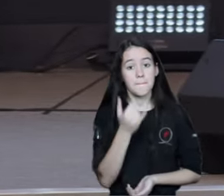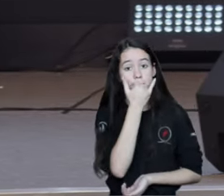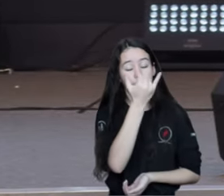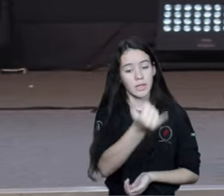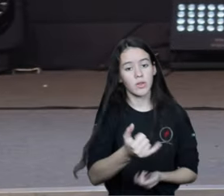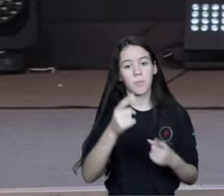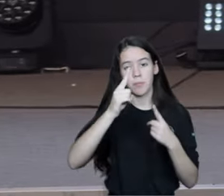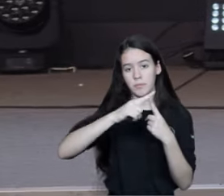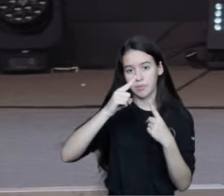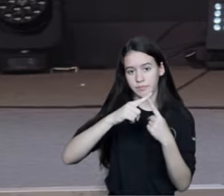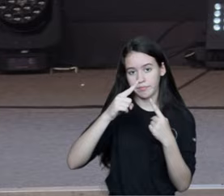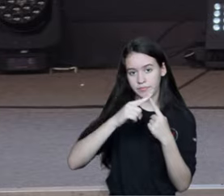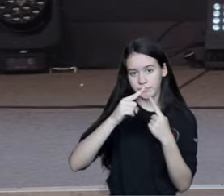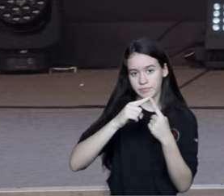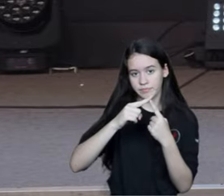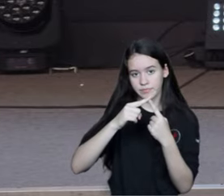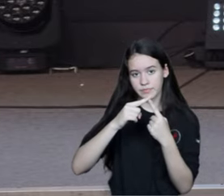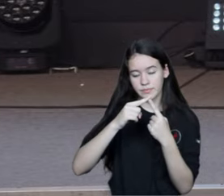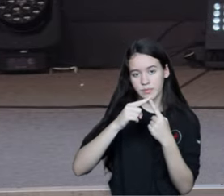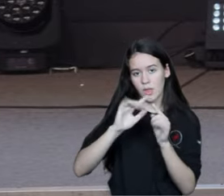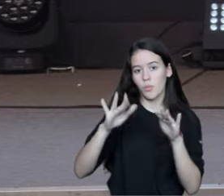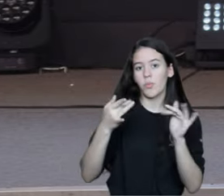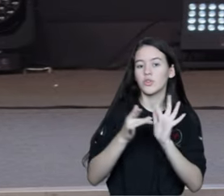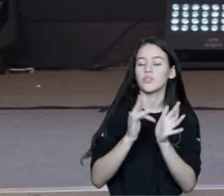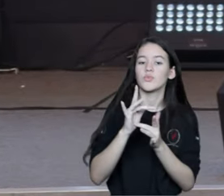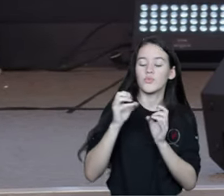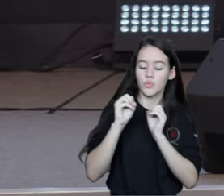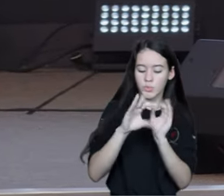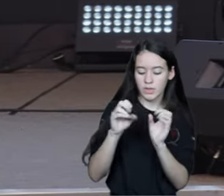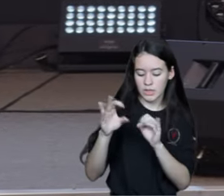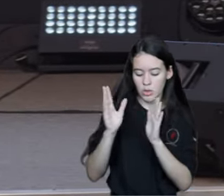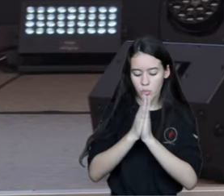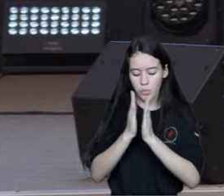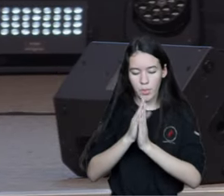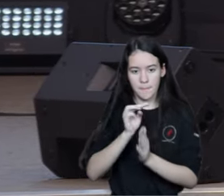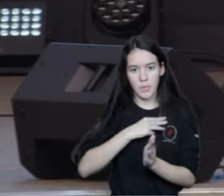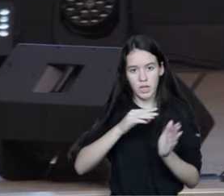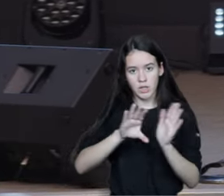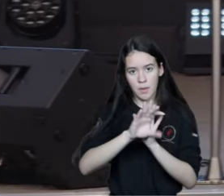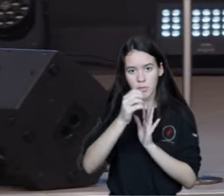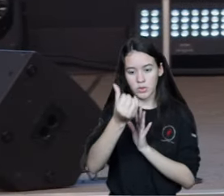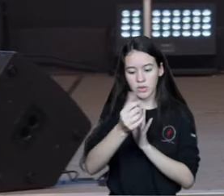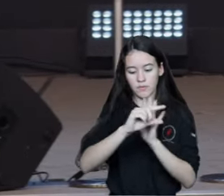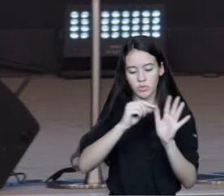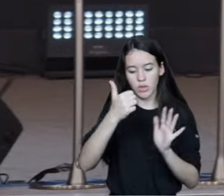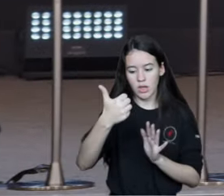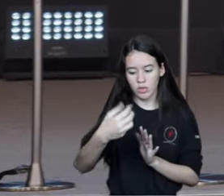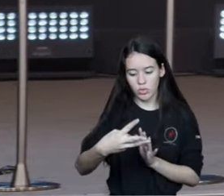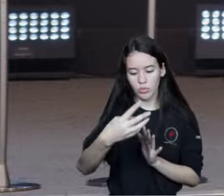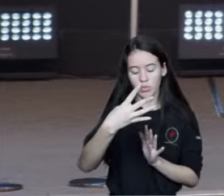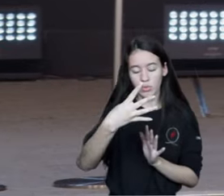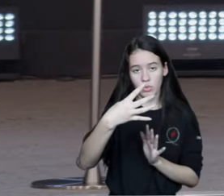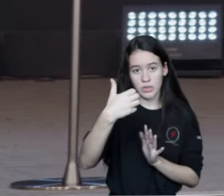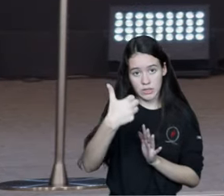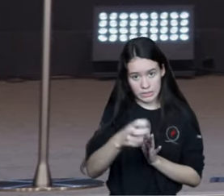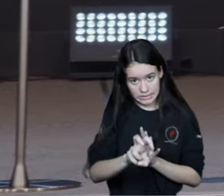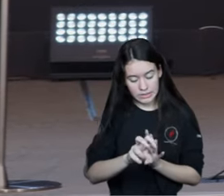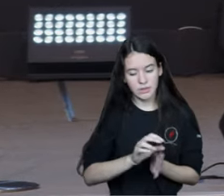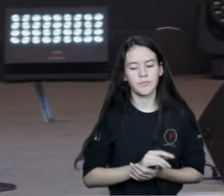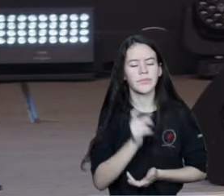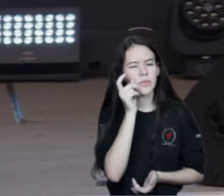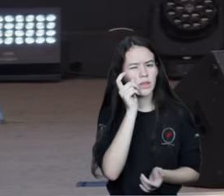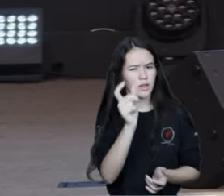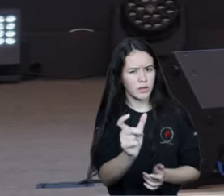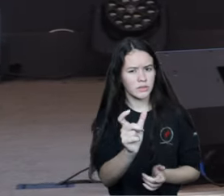a primeira quando Jesus ensina orar e Mateus 6 14 e 15 ele vai dizer uma coisa